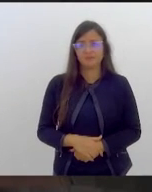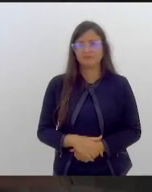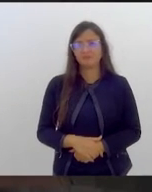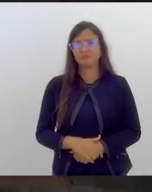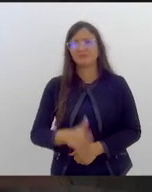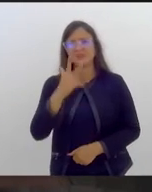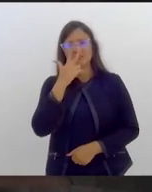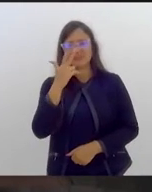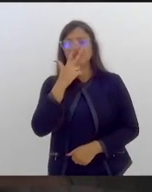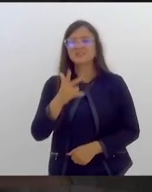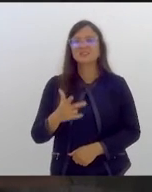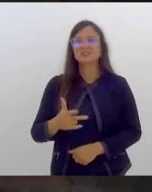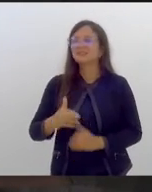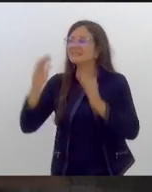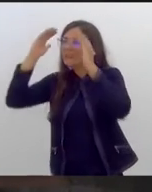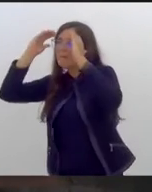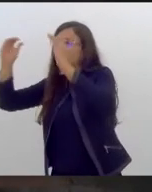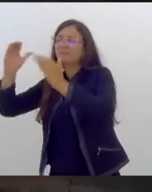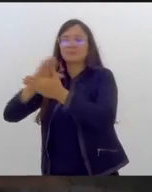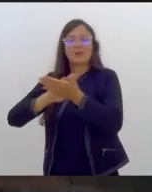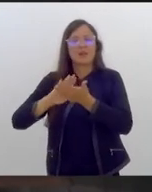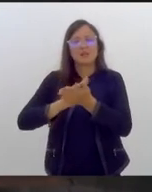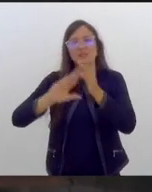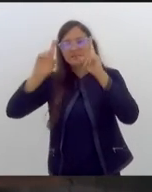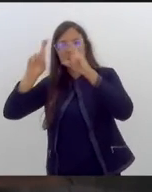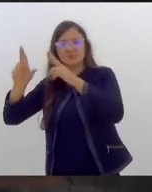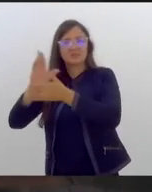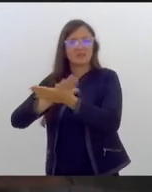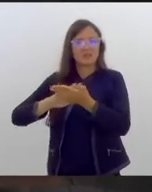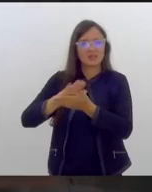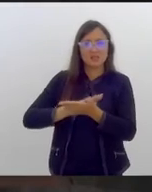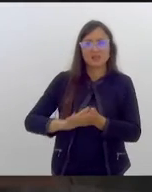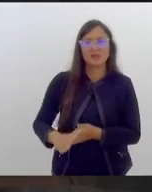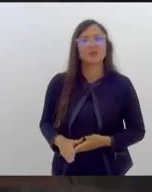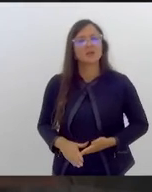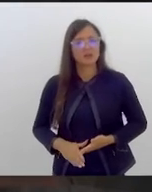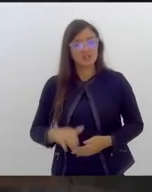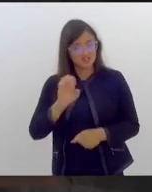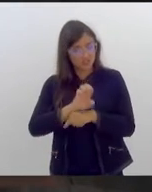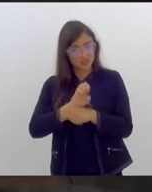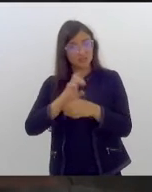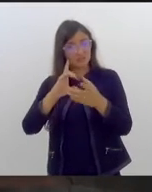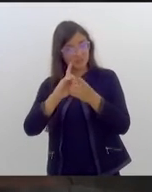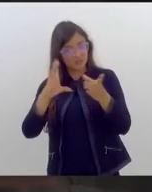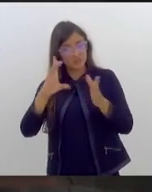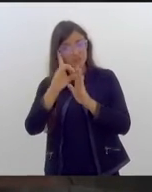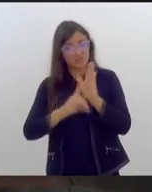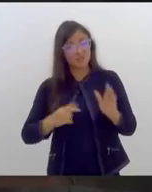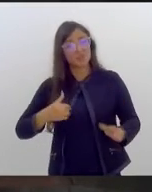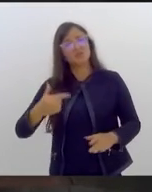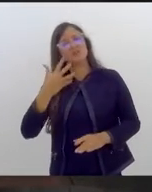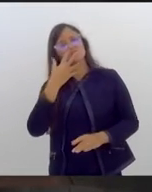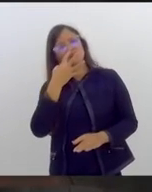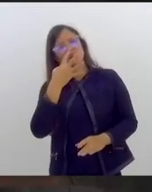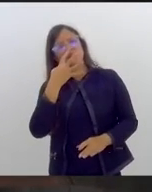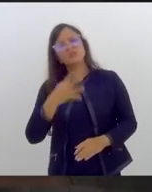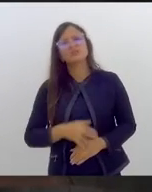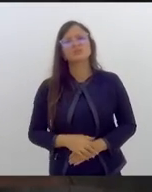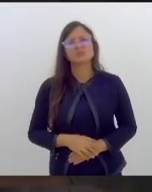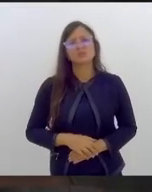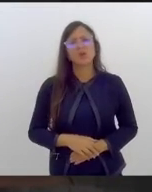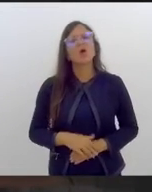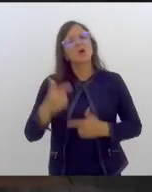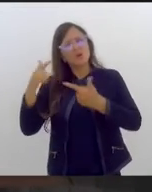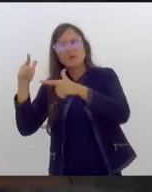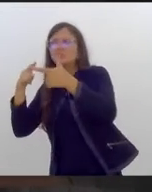afrontosa com que bolsonaro e sua turma lidam com o estado democrático direito até me chamou a atenção entre outros